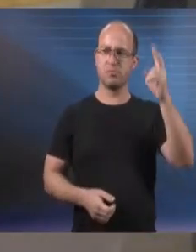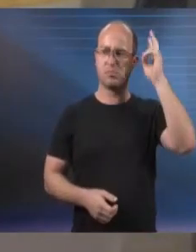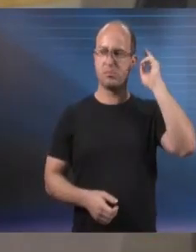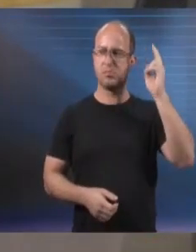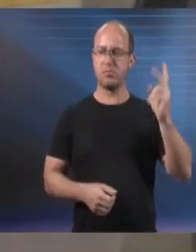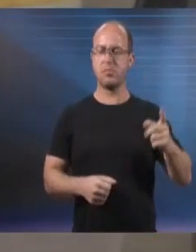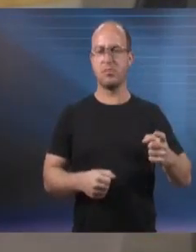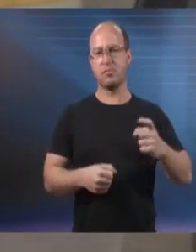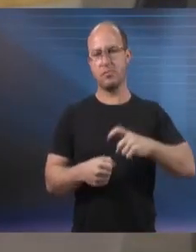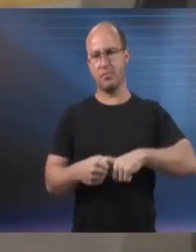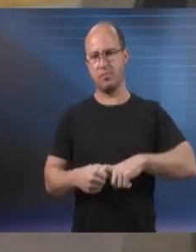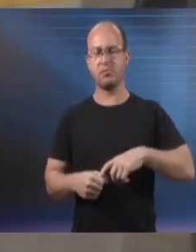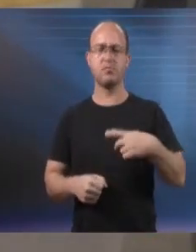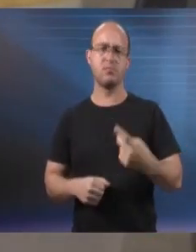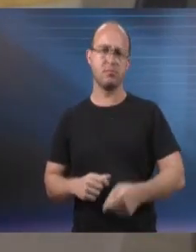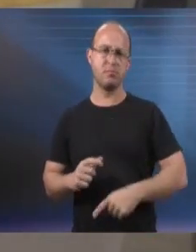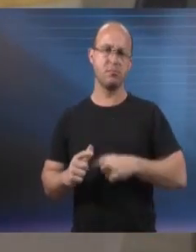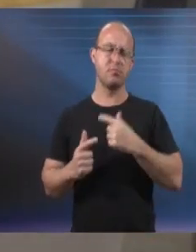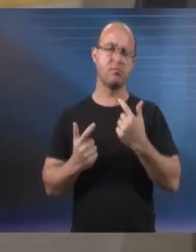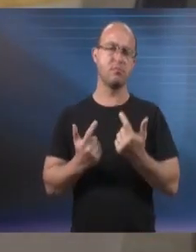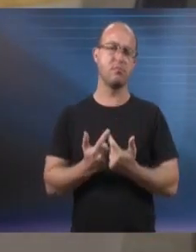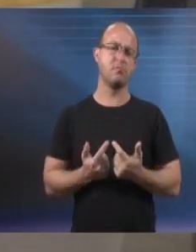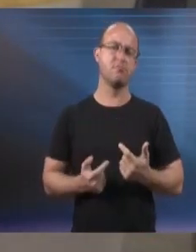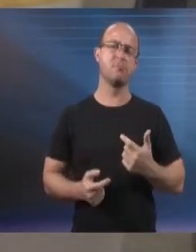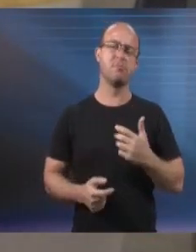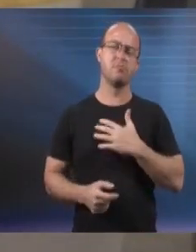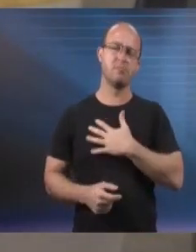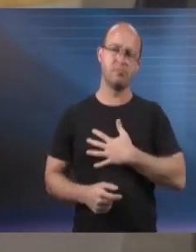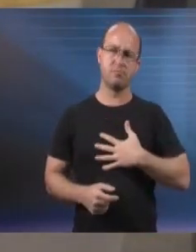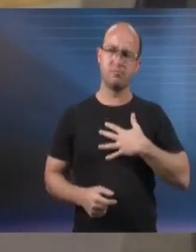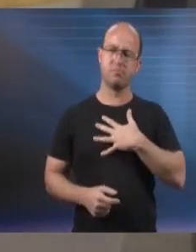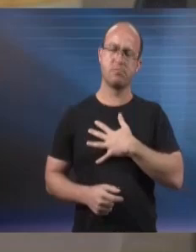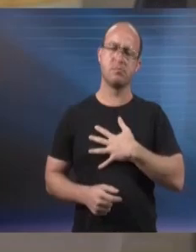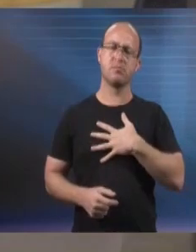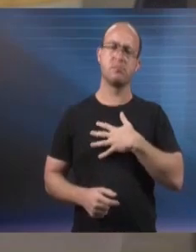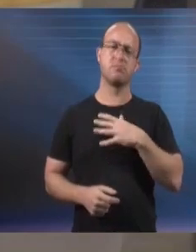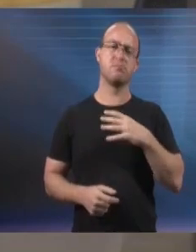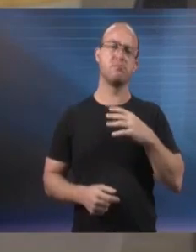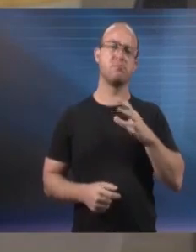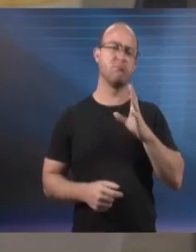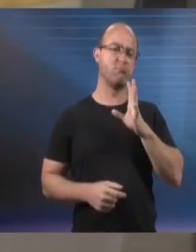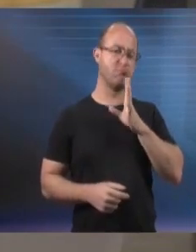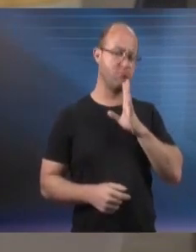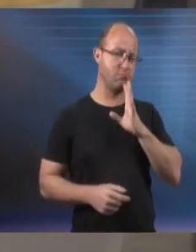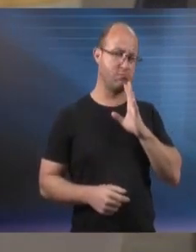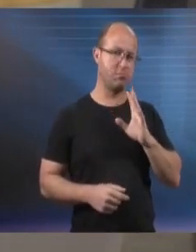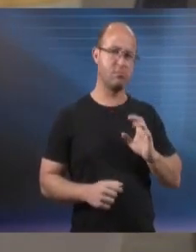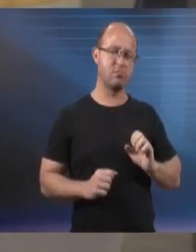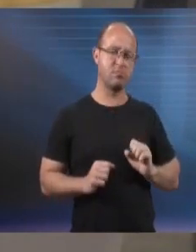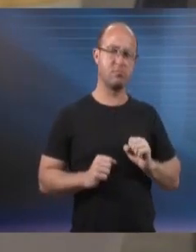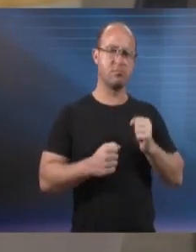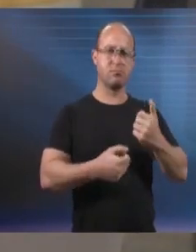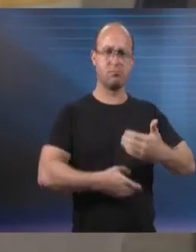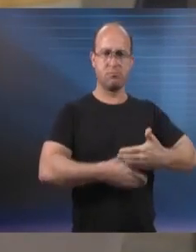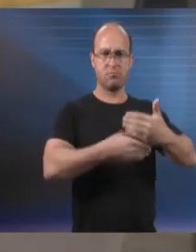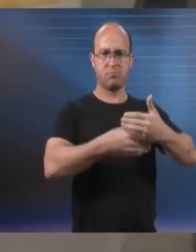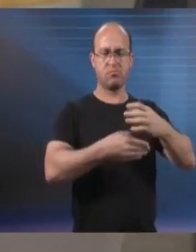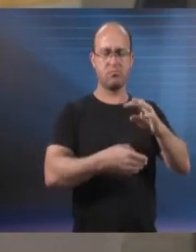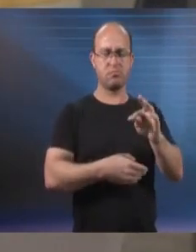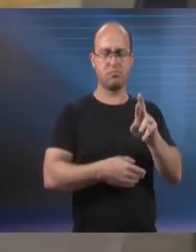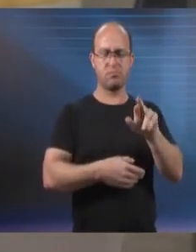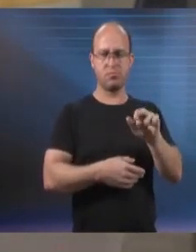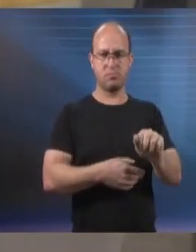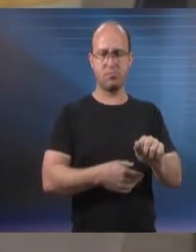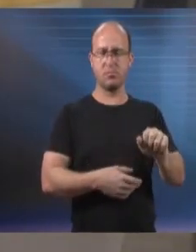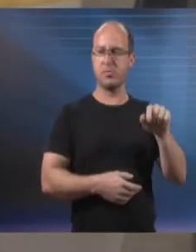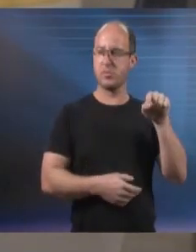que volta a esta casa. Quero, inclusive, reconhecer a grande obra da barragem Passagem das Traíras,